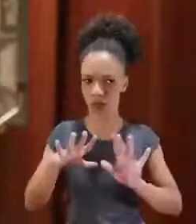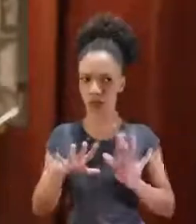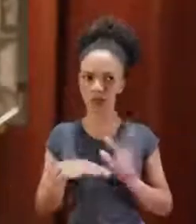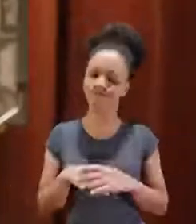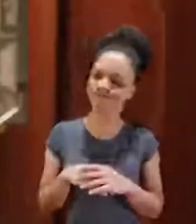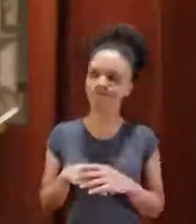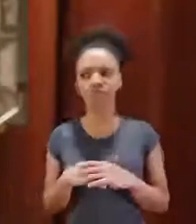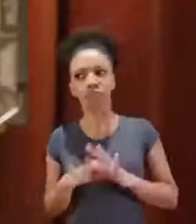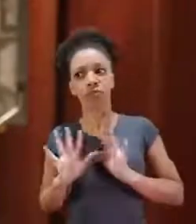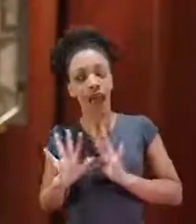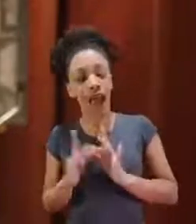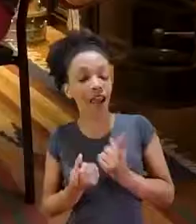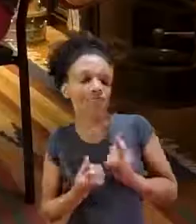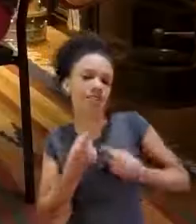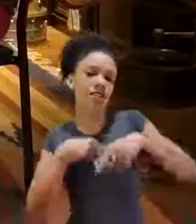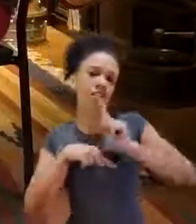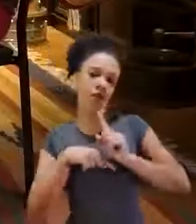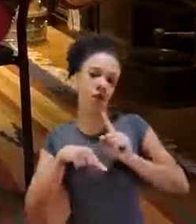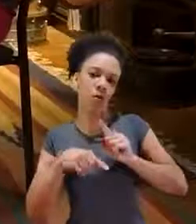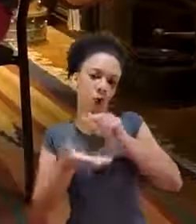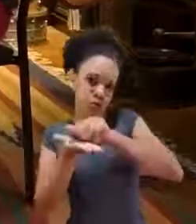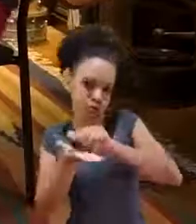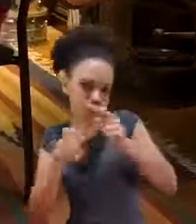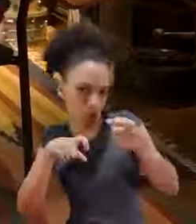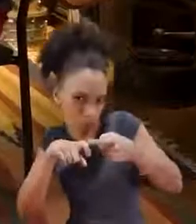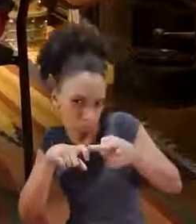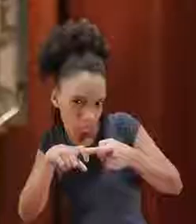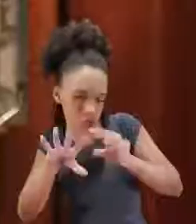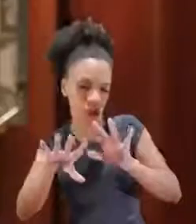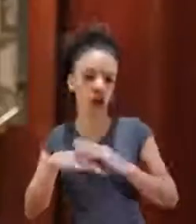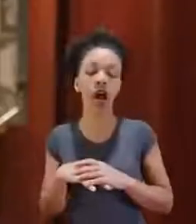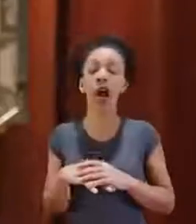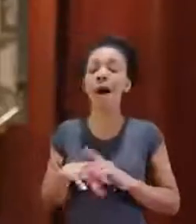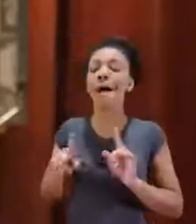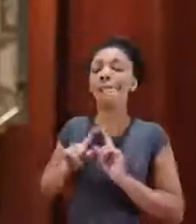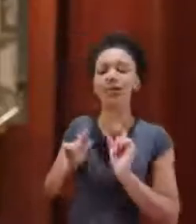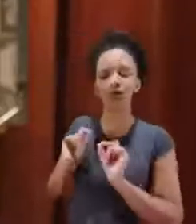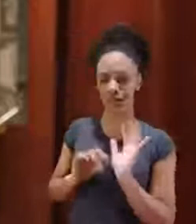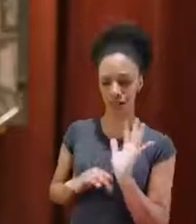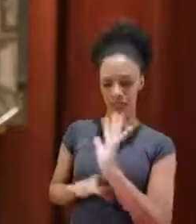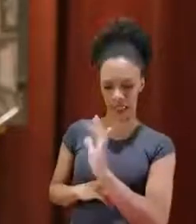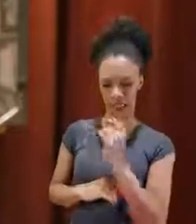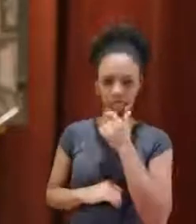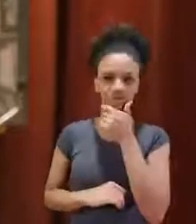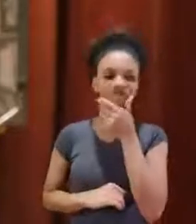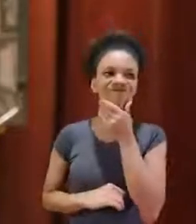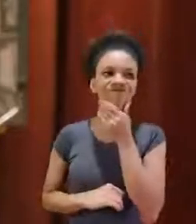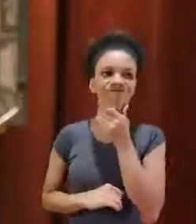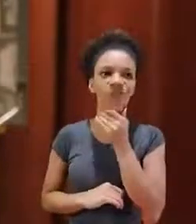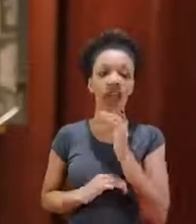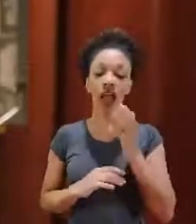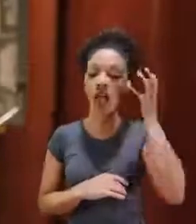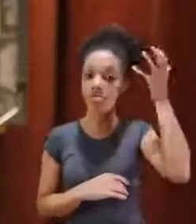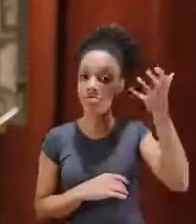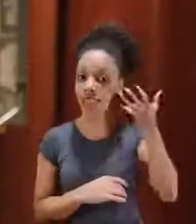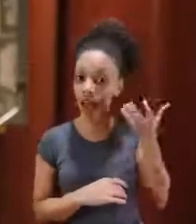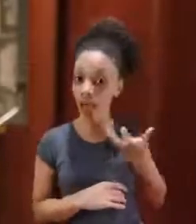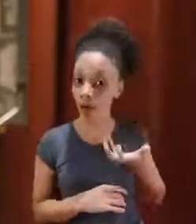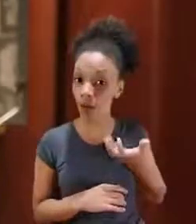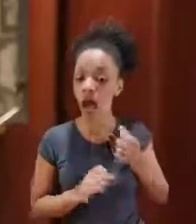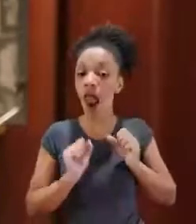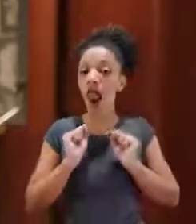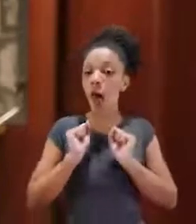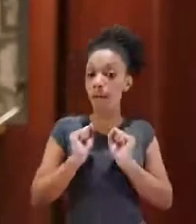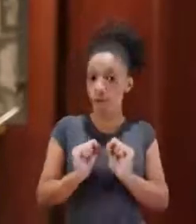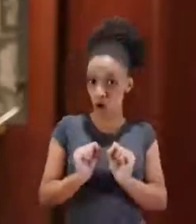o boot na verdade né se transformou transformou o que que acontece meu é uma Vibe muito assim drag queen ele ela